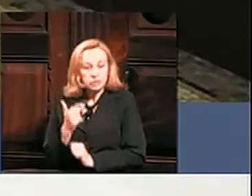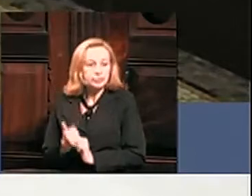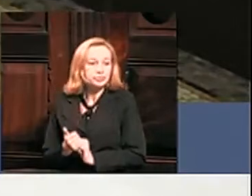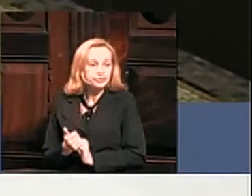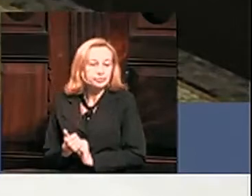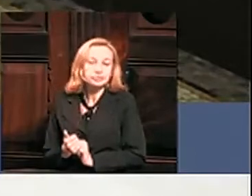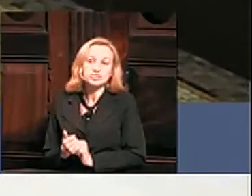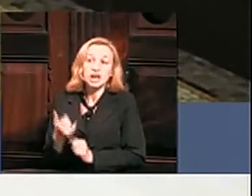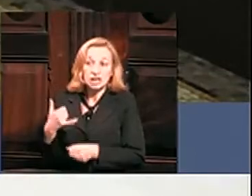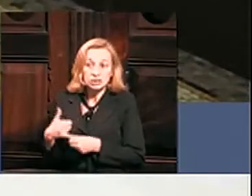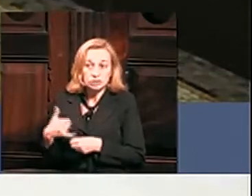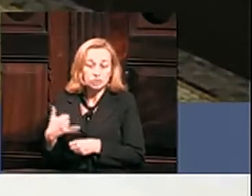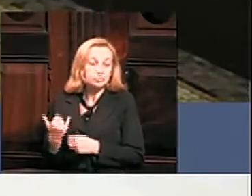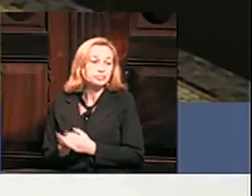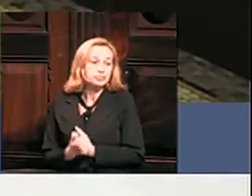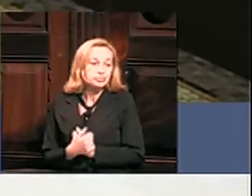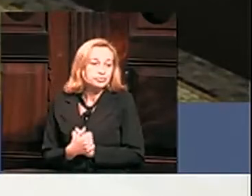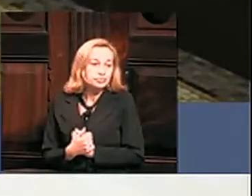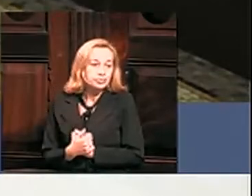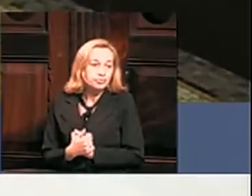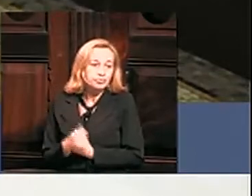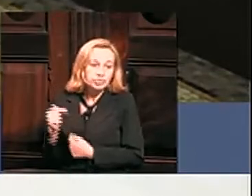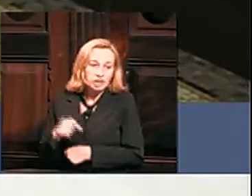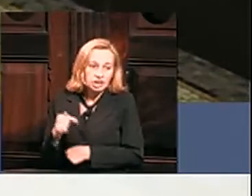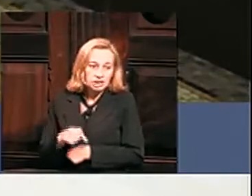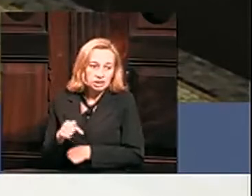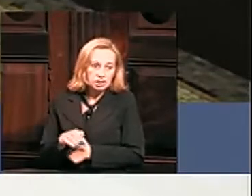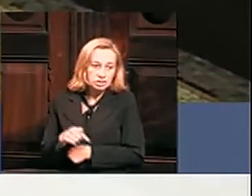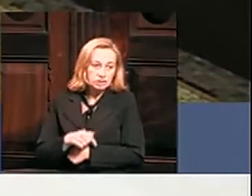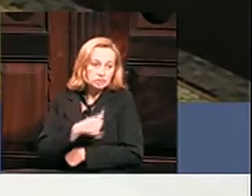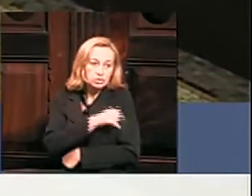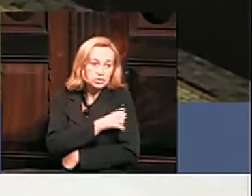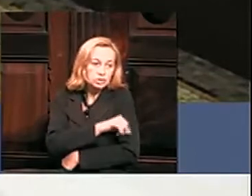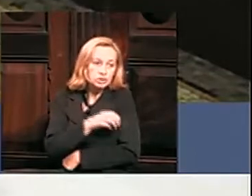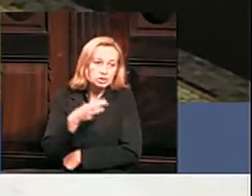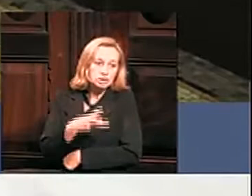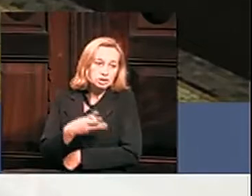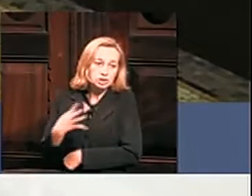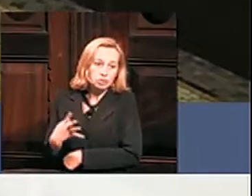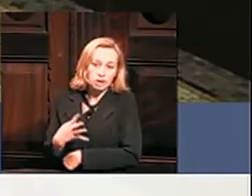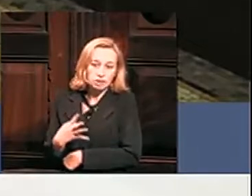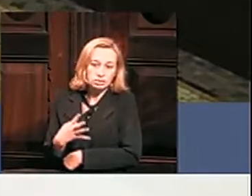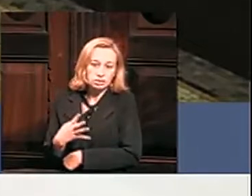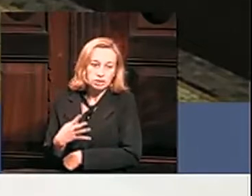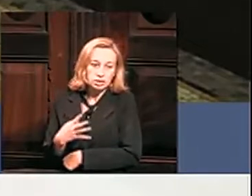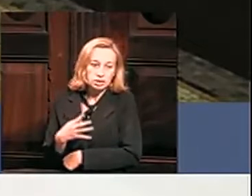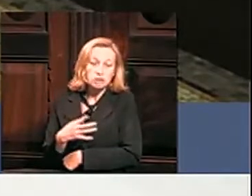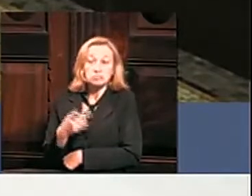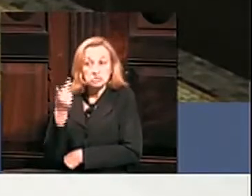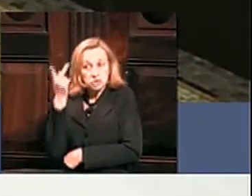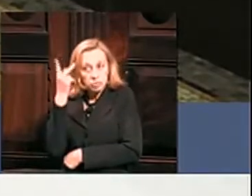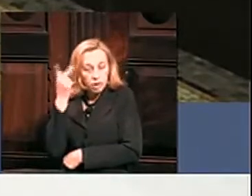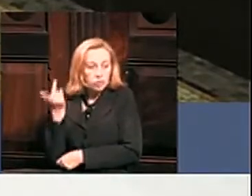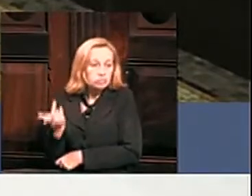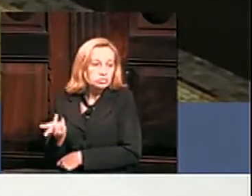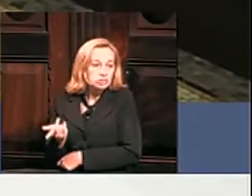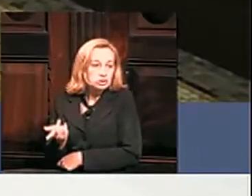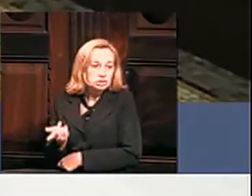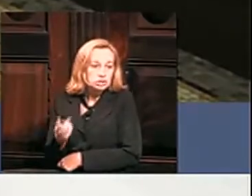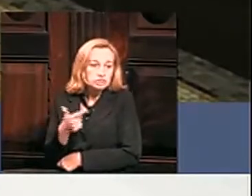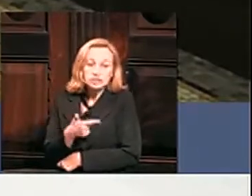da gasolina, a gasolina aqui no Rio de Janeiro é 34%. Em São Paulo